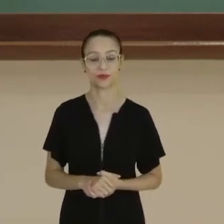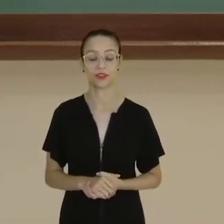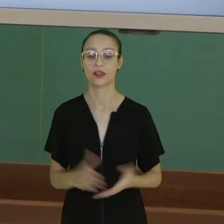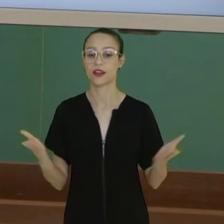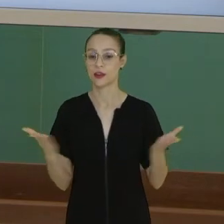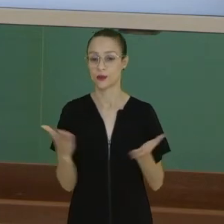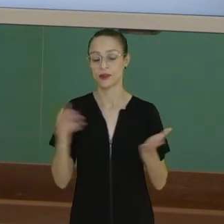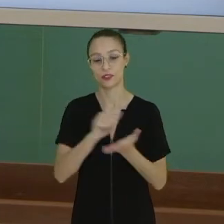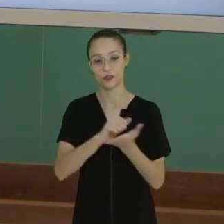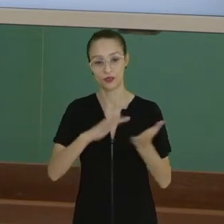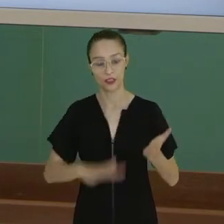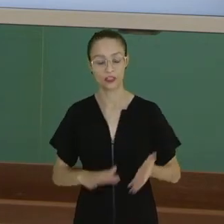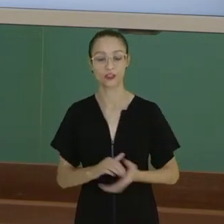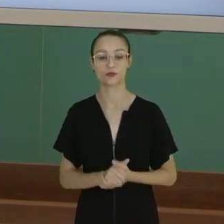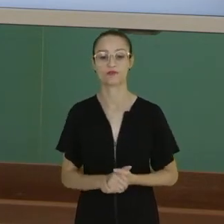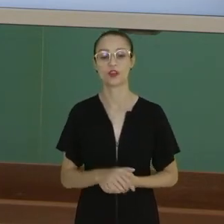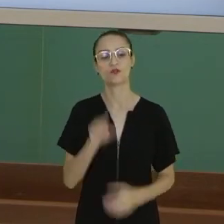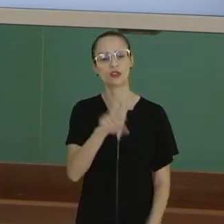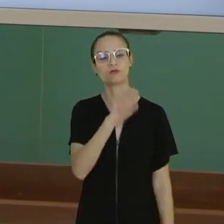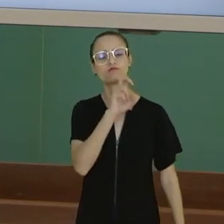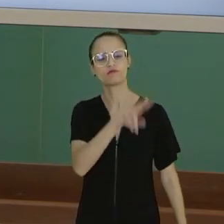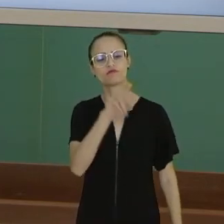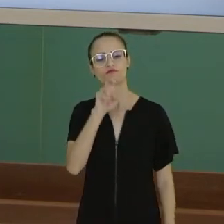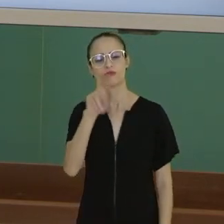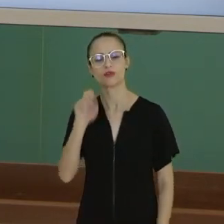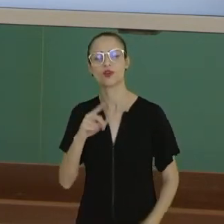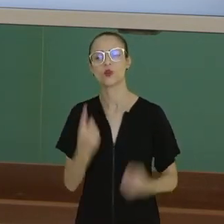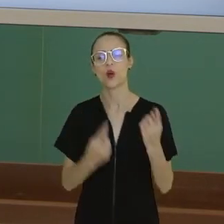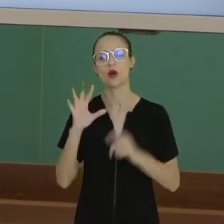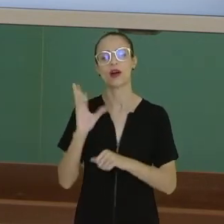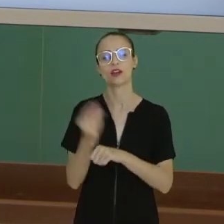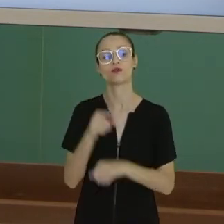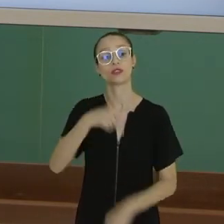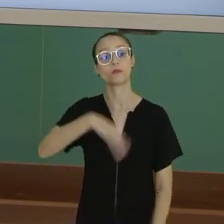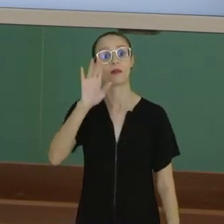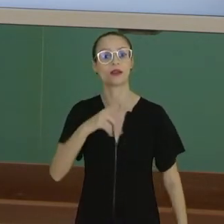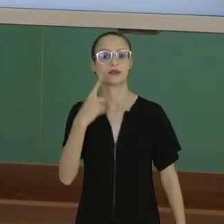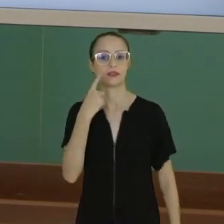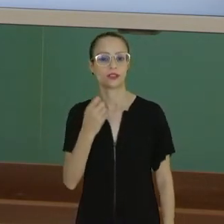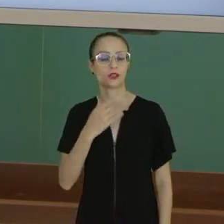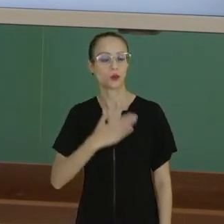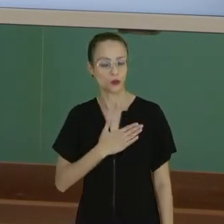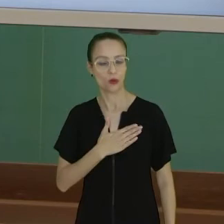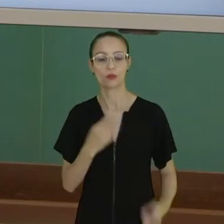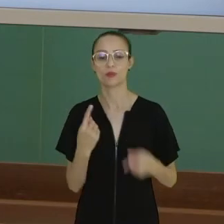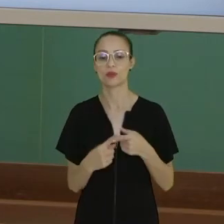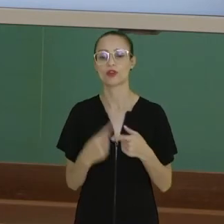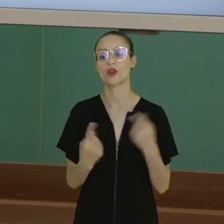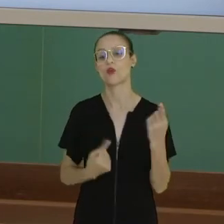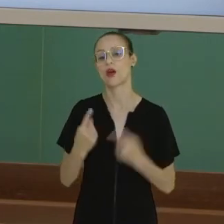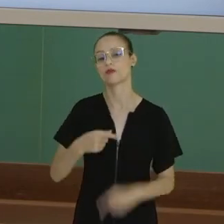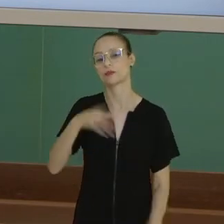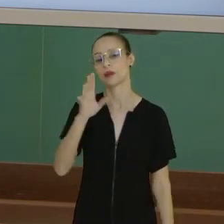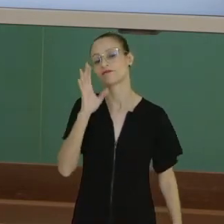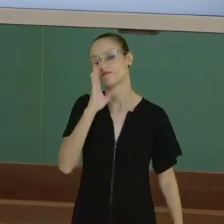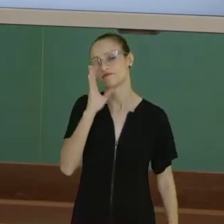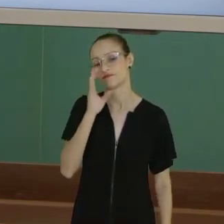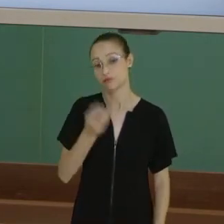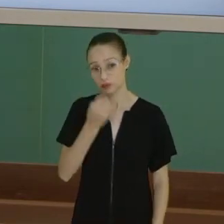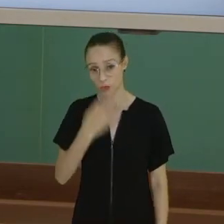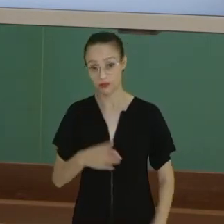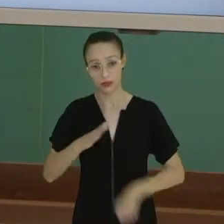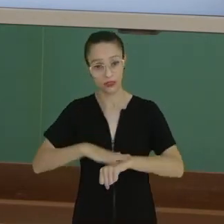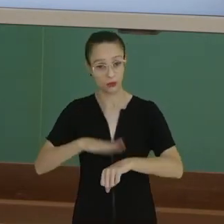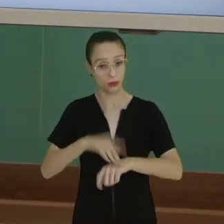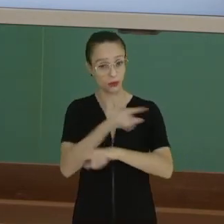Então, atividade. Das obras que conhecemos hoje, qual você achou mais interessante e por quê? Qual que você mais apreciou? Tá bom? Então, um